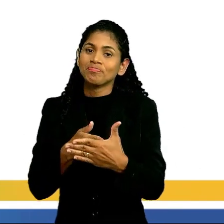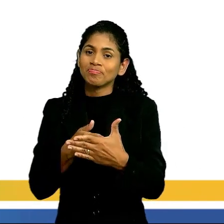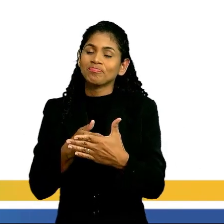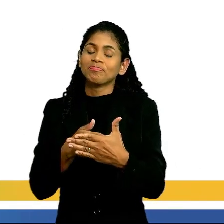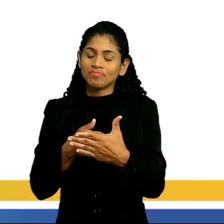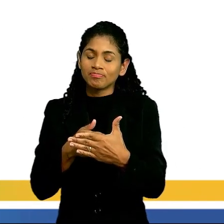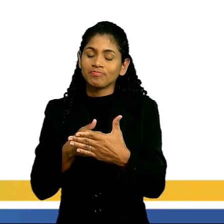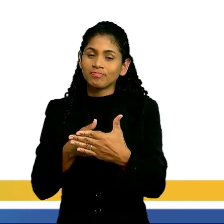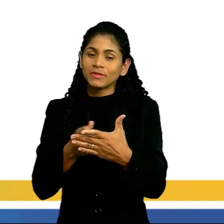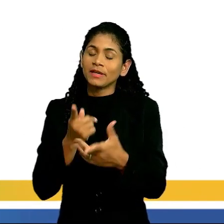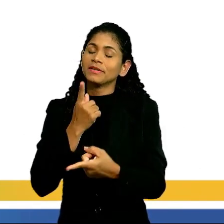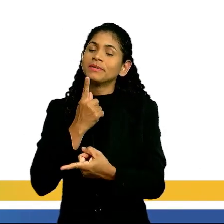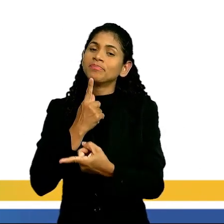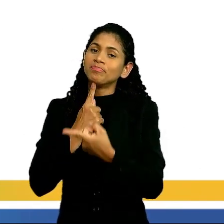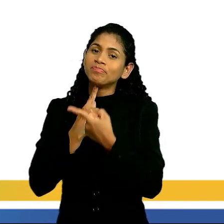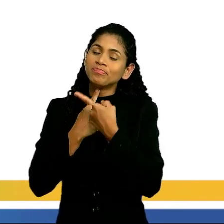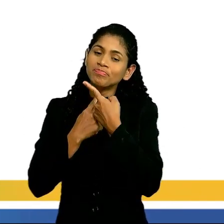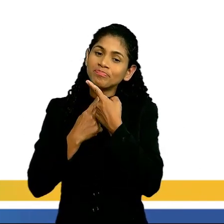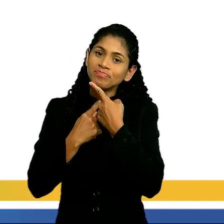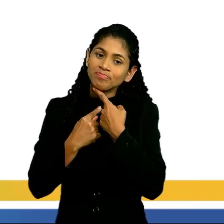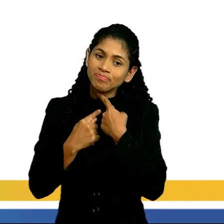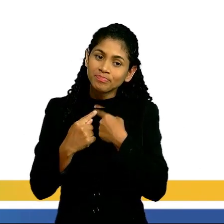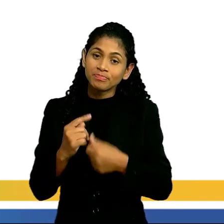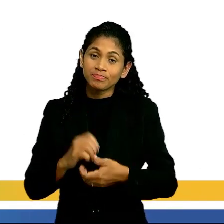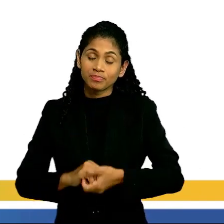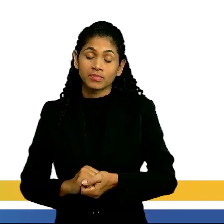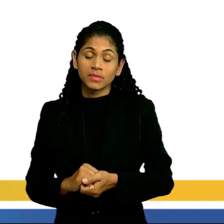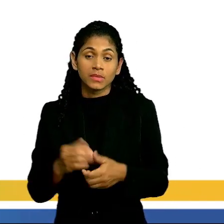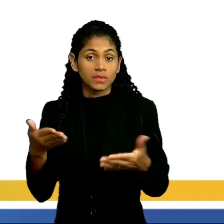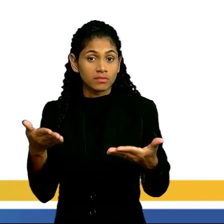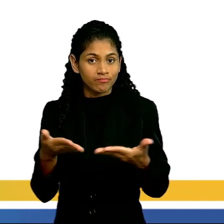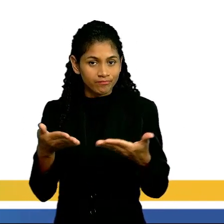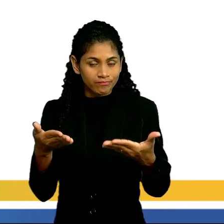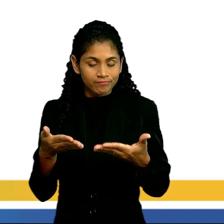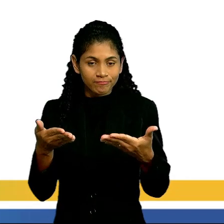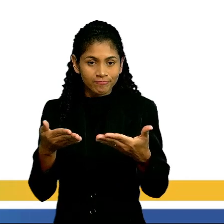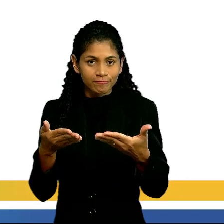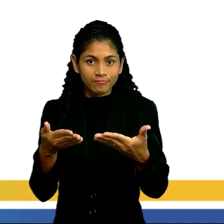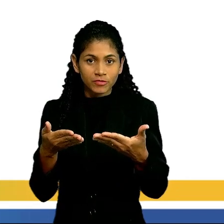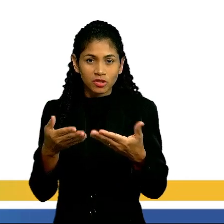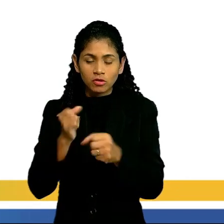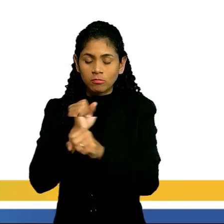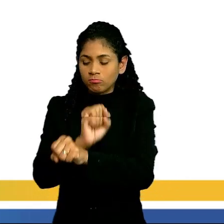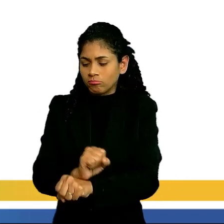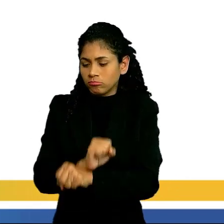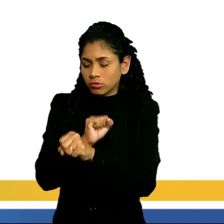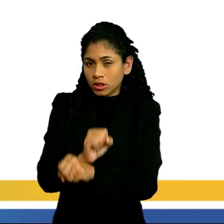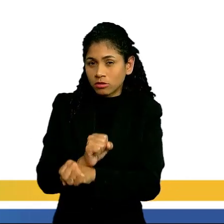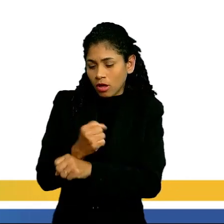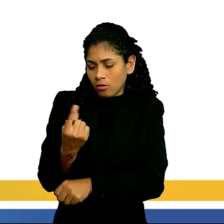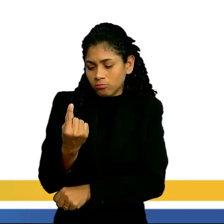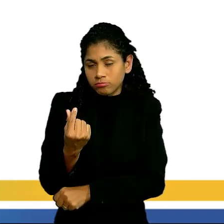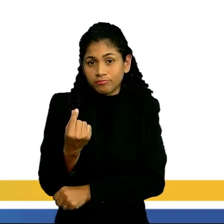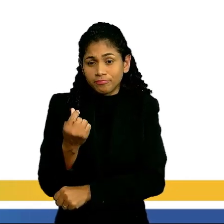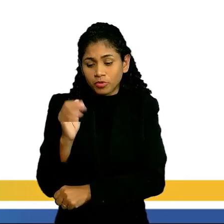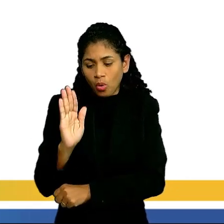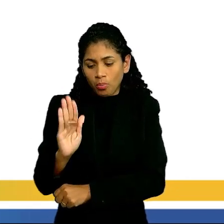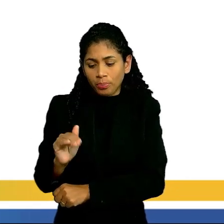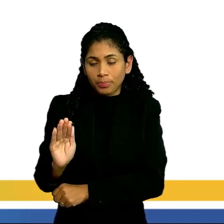dos nossos desejos. Atualmente somos escravos do custo de vida. Eu achei um par de sapatos no